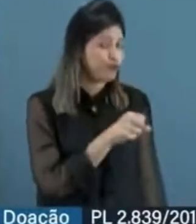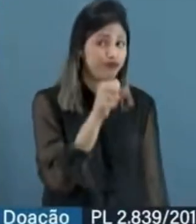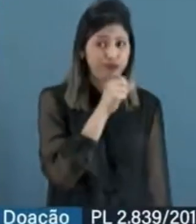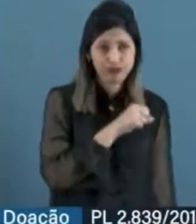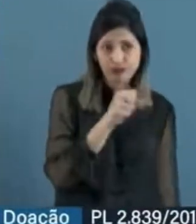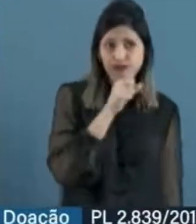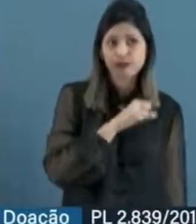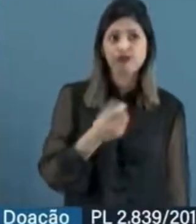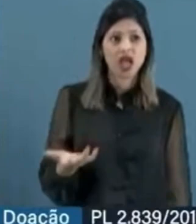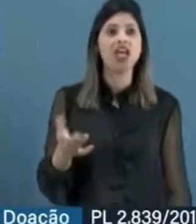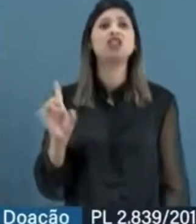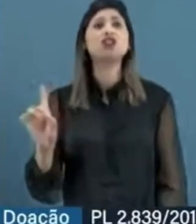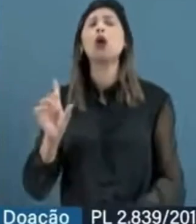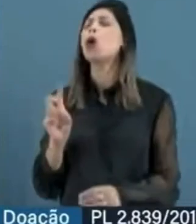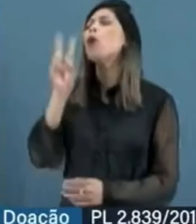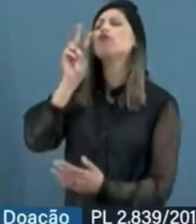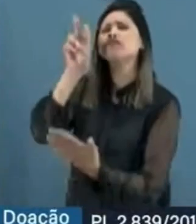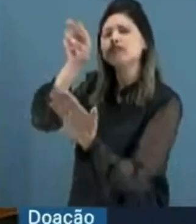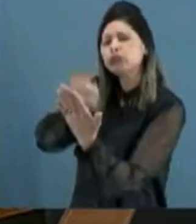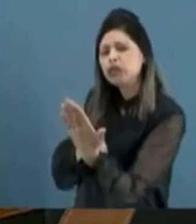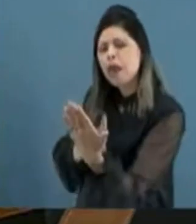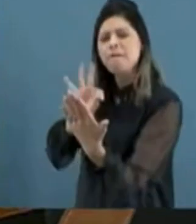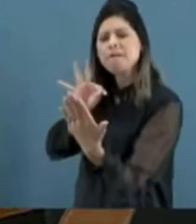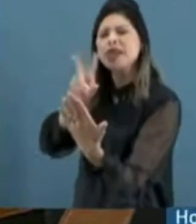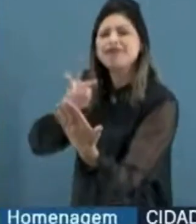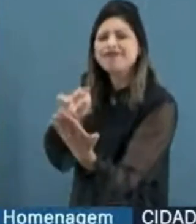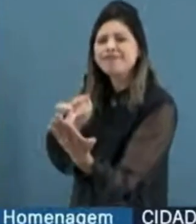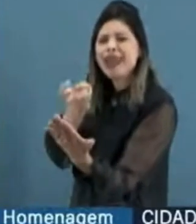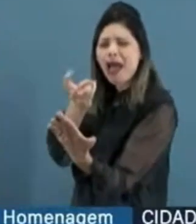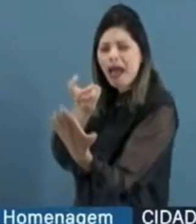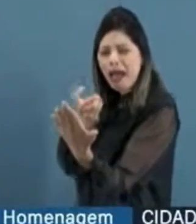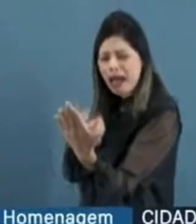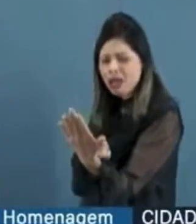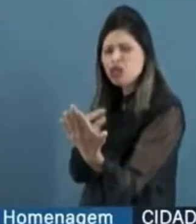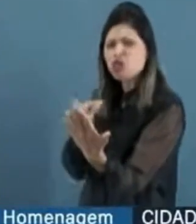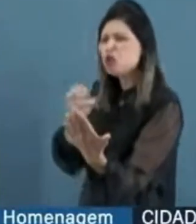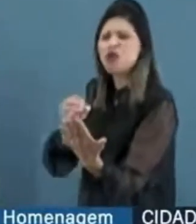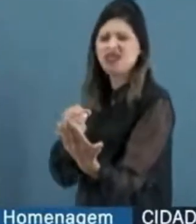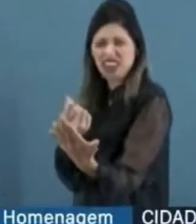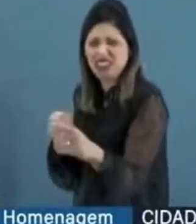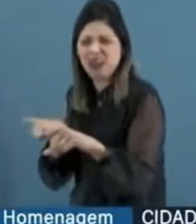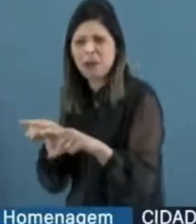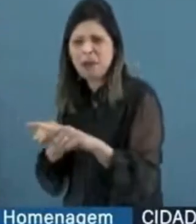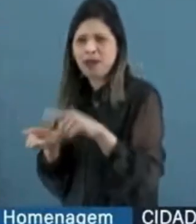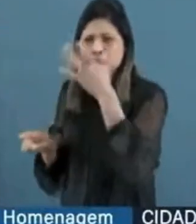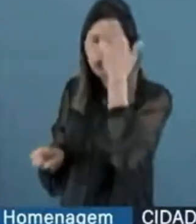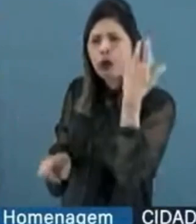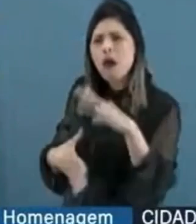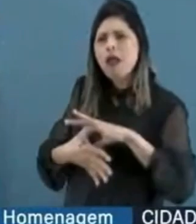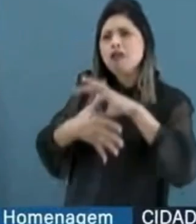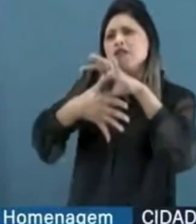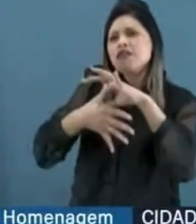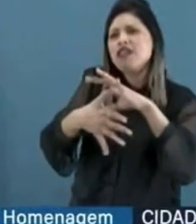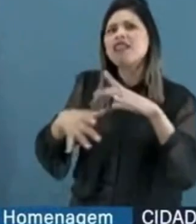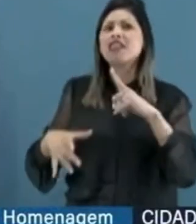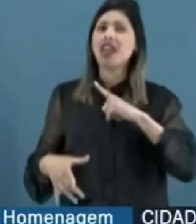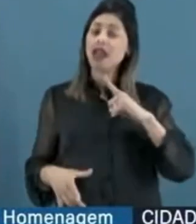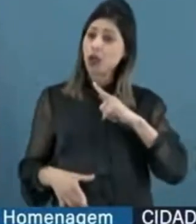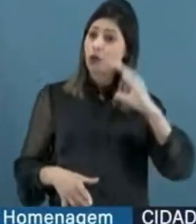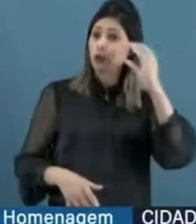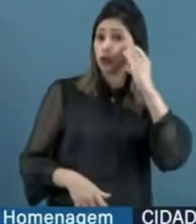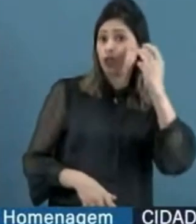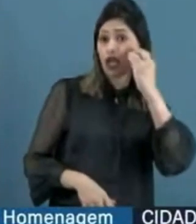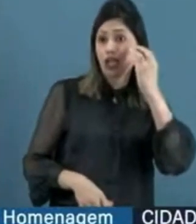olhar todas as construções e os seus líderes. Não é à toa que no celular de Silvinei tem